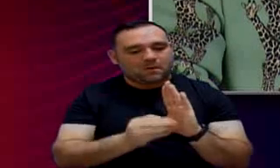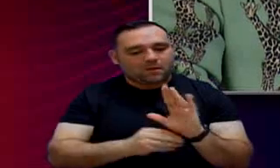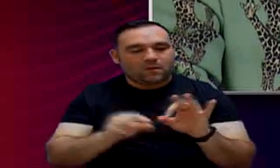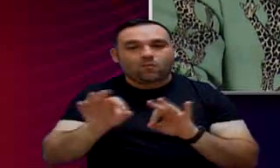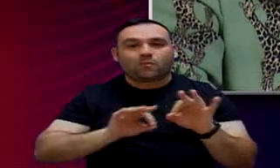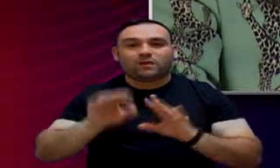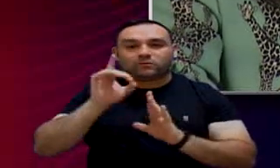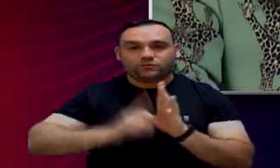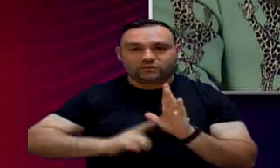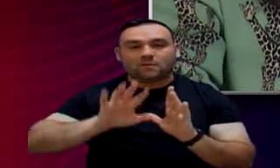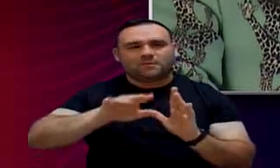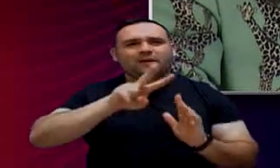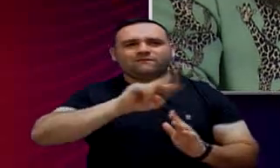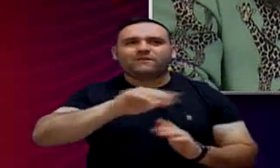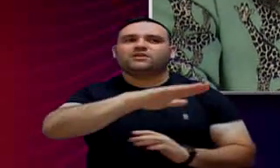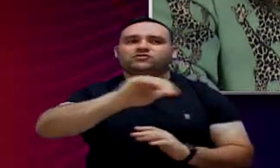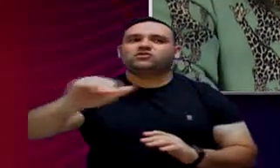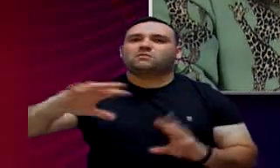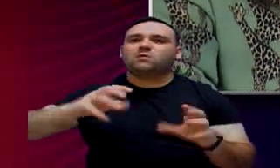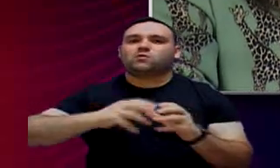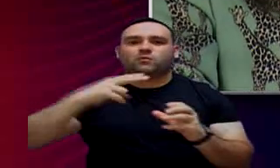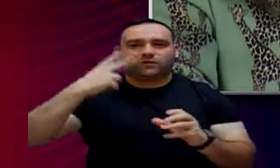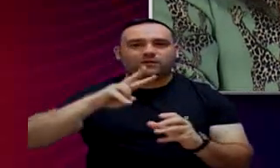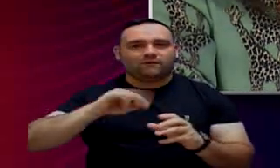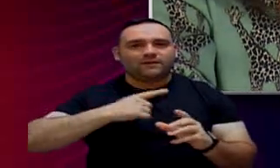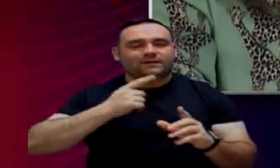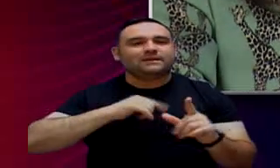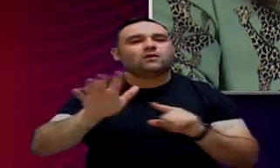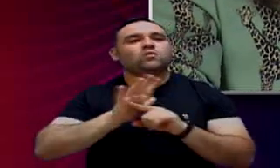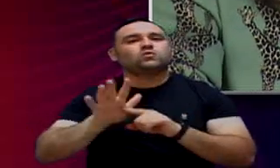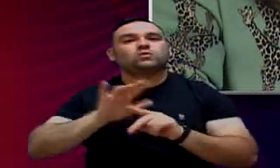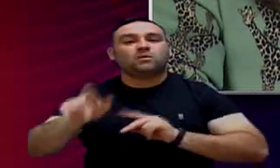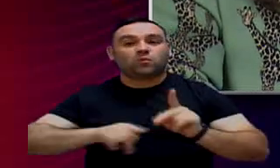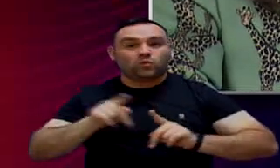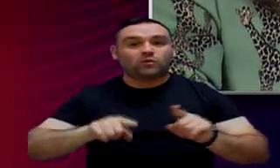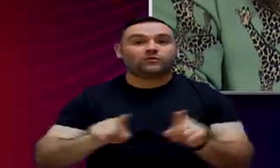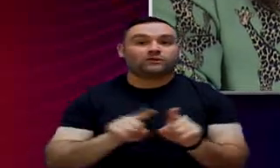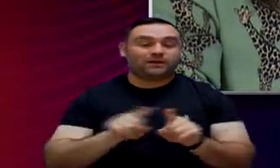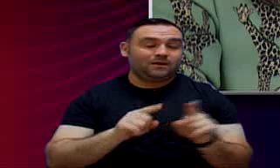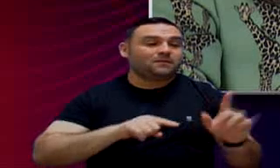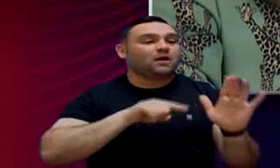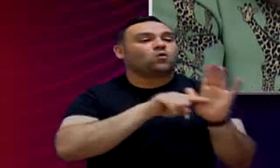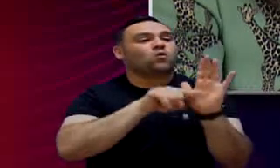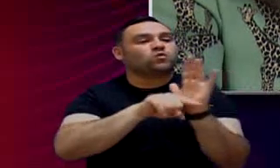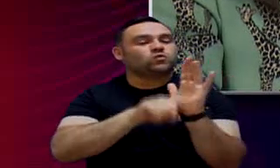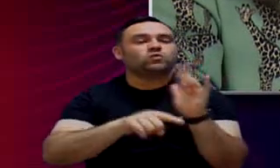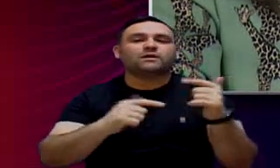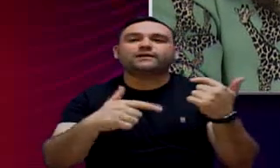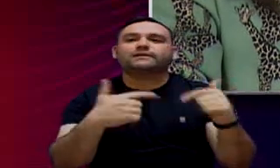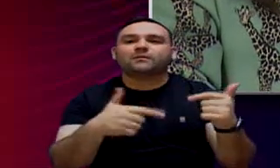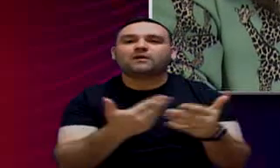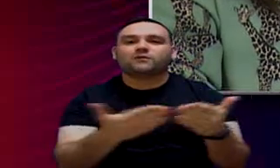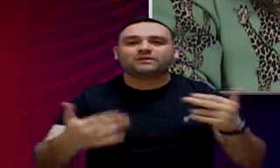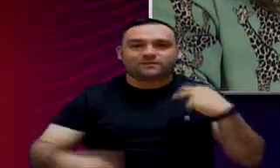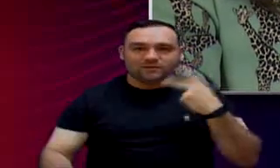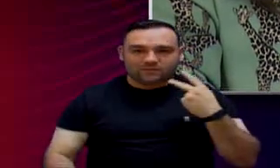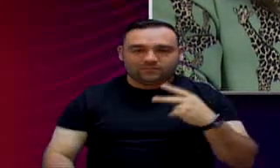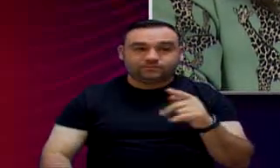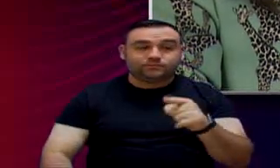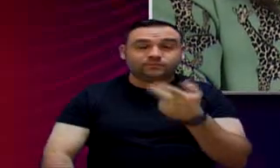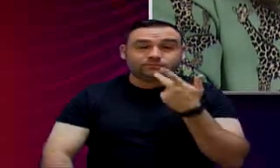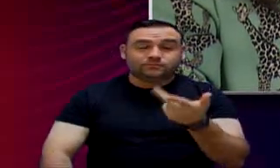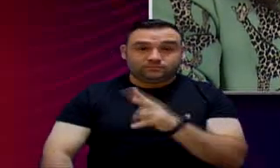diretor Mas vocês vão ser chamados a gente vai ter no cronogramas consultas públicas a gente vai ter no cronograma consulta é o trabalho com vocês tudo